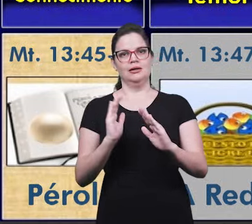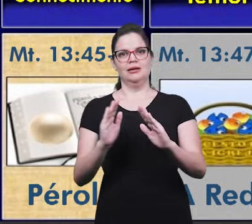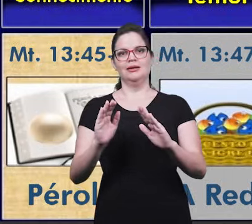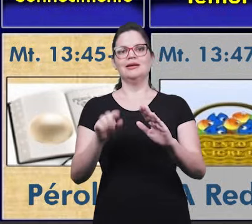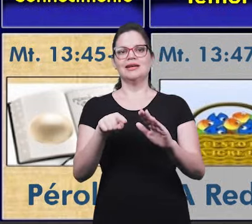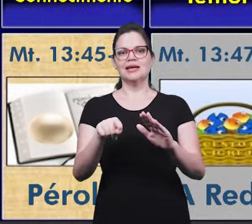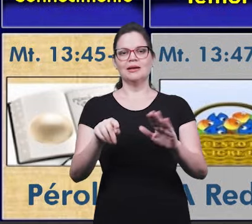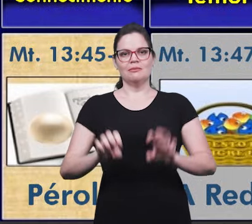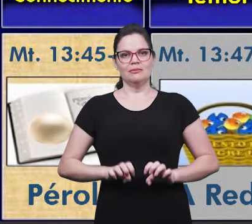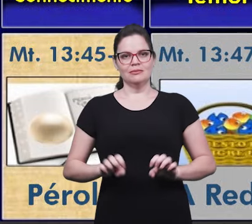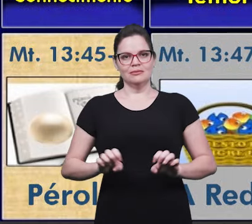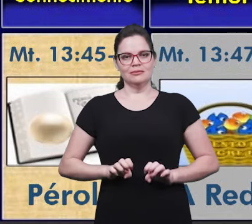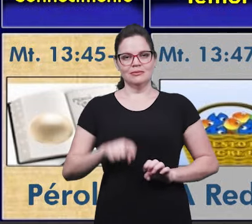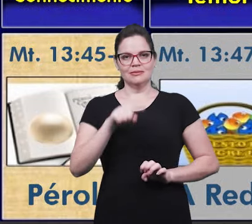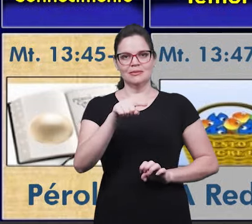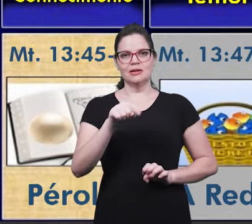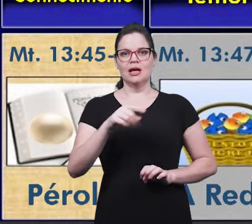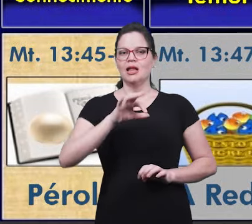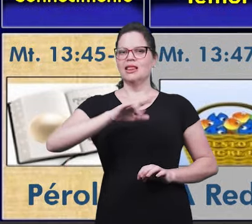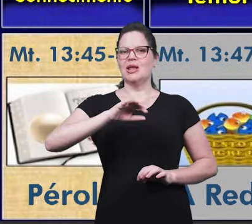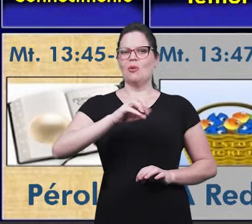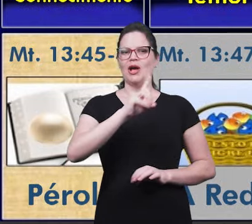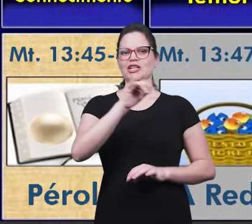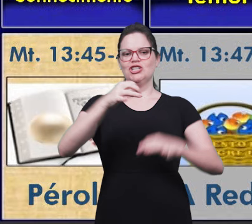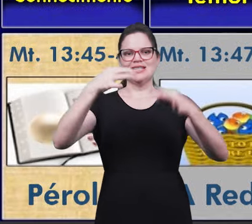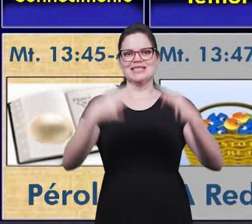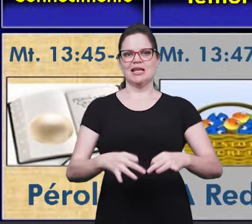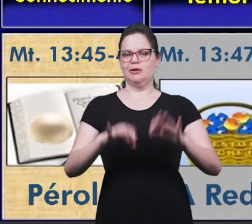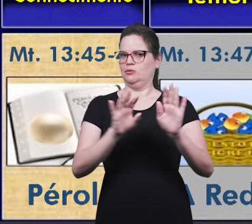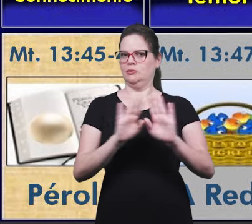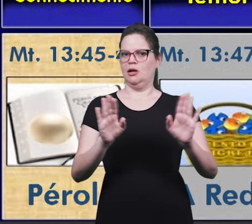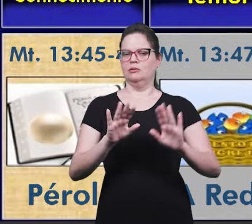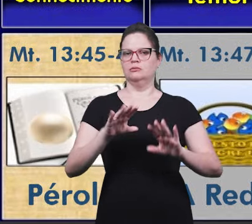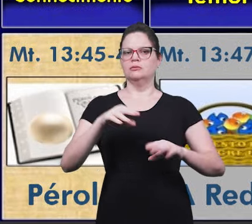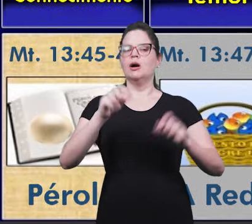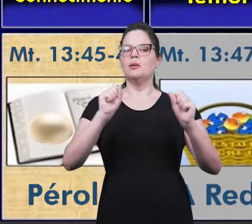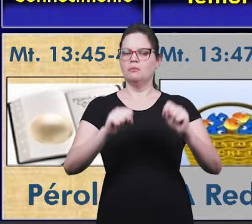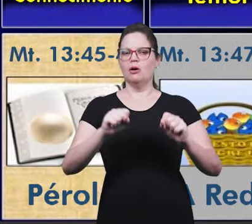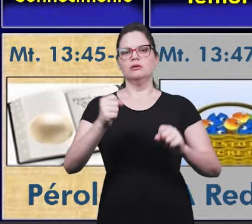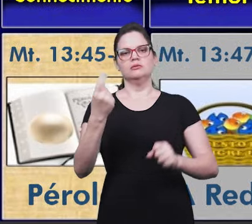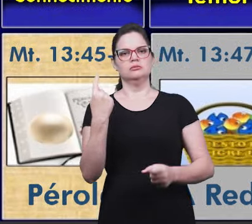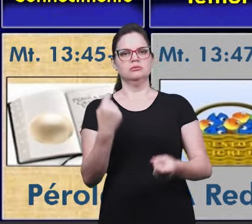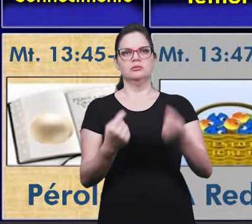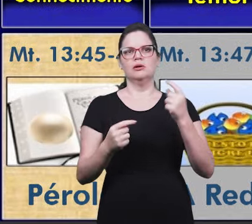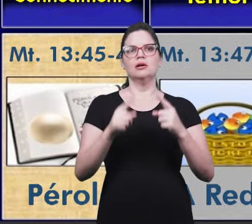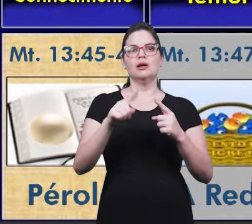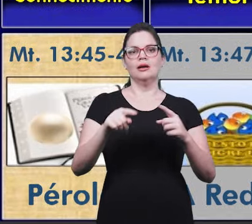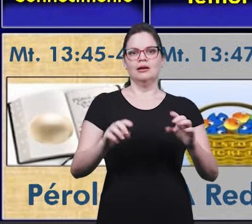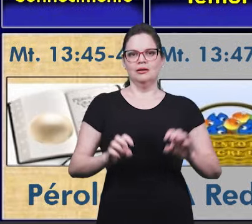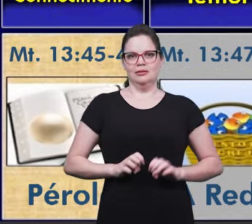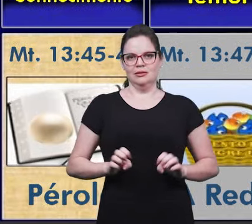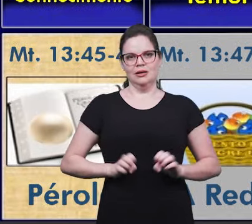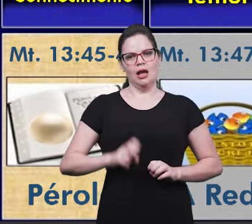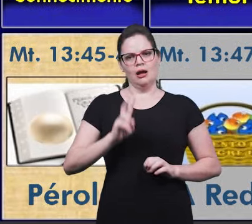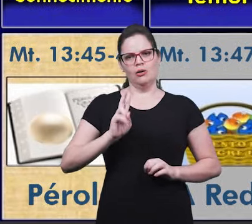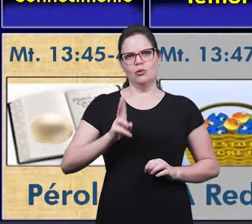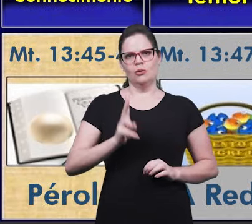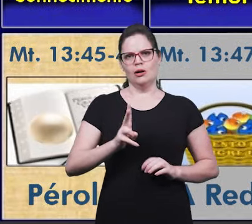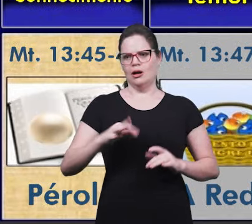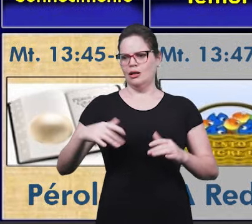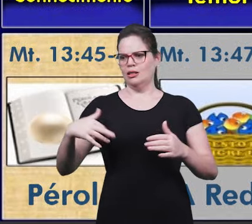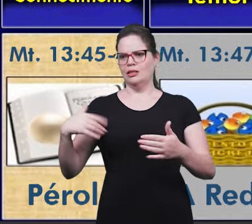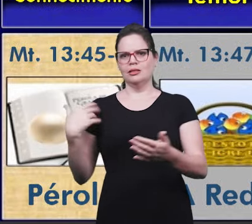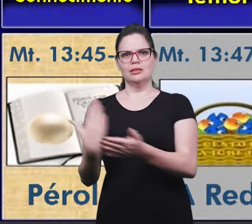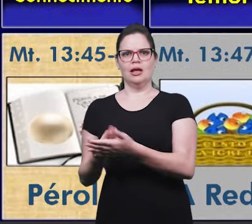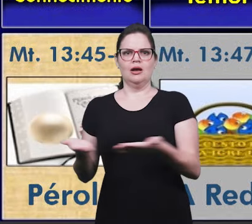ao 312, lembrando que essas datas não são exatas. Ok. Pode ser que a igreja de Esmirna continue, até hoje,